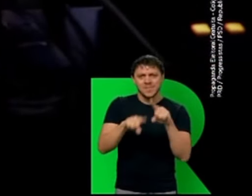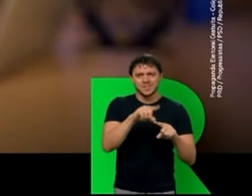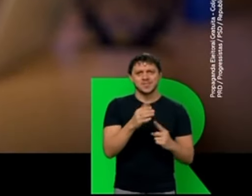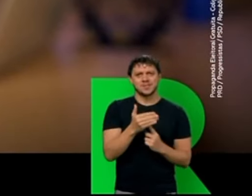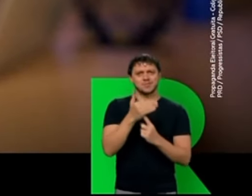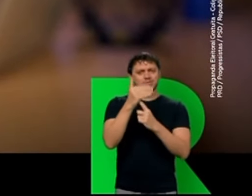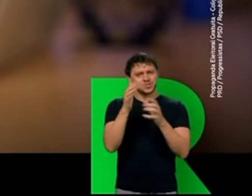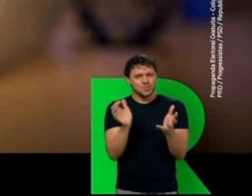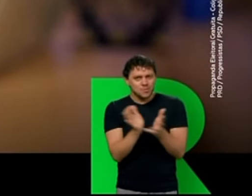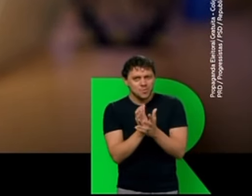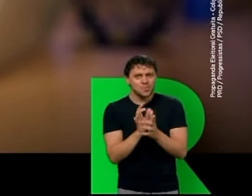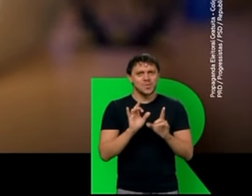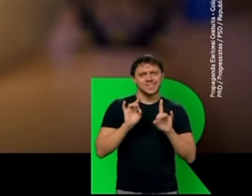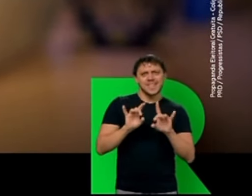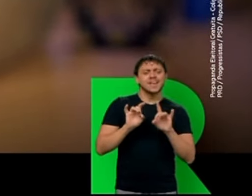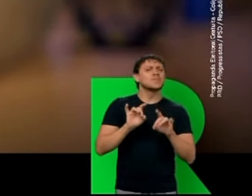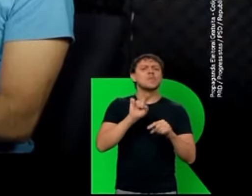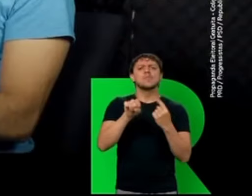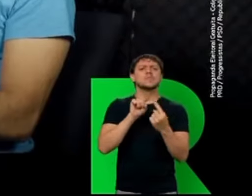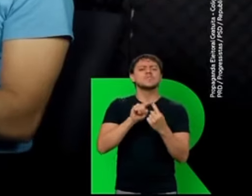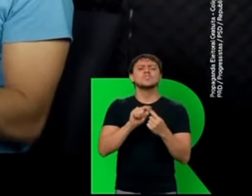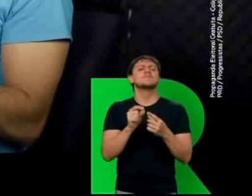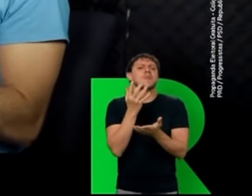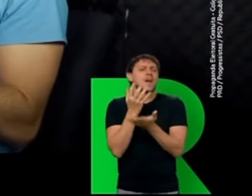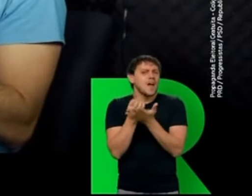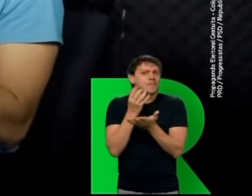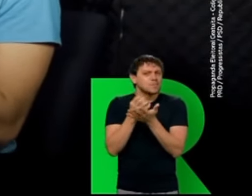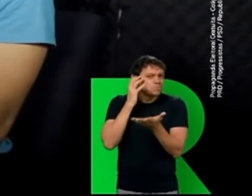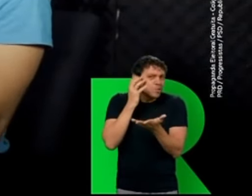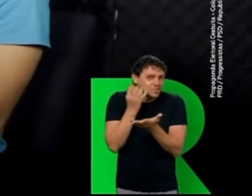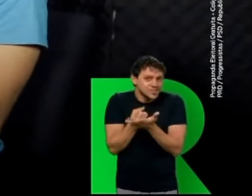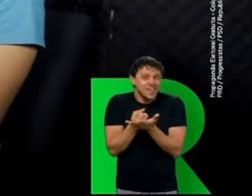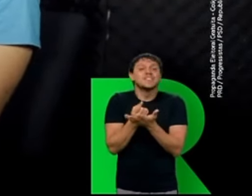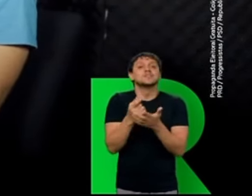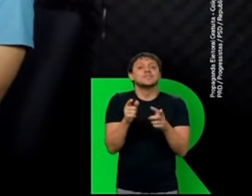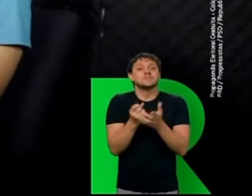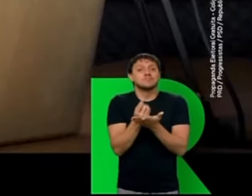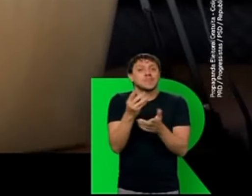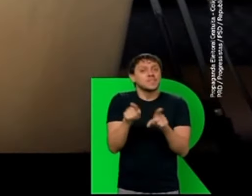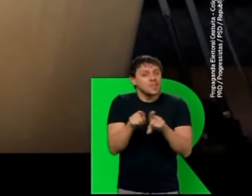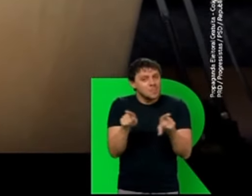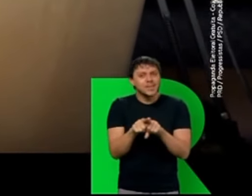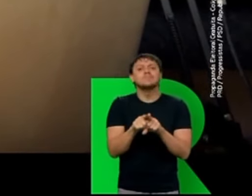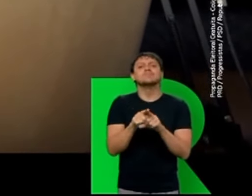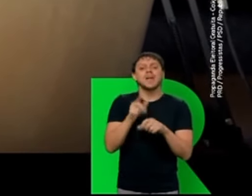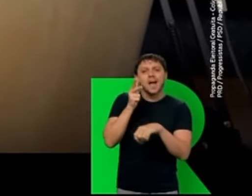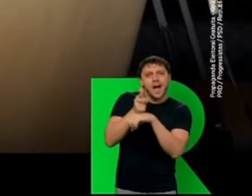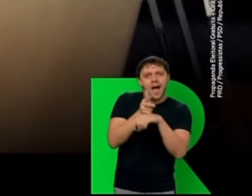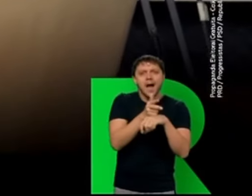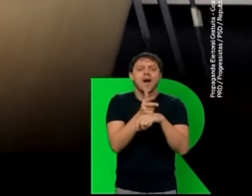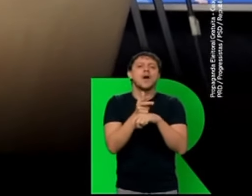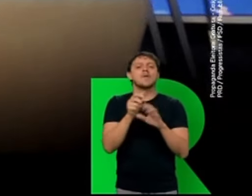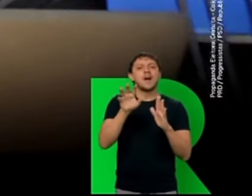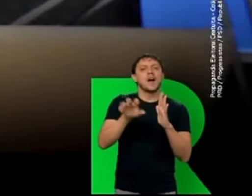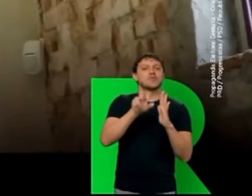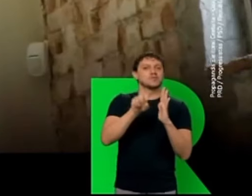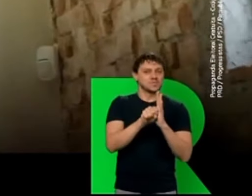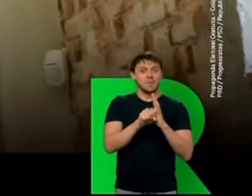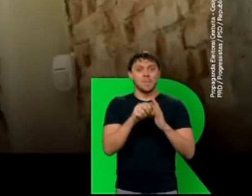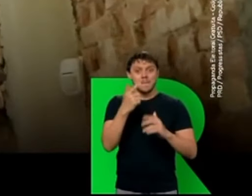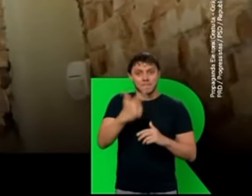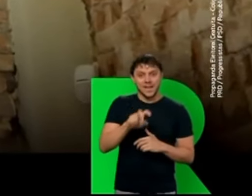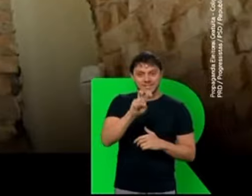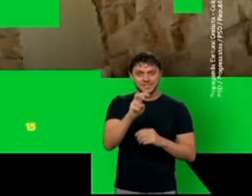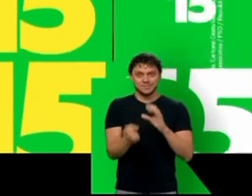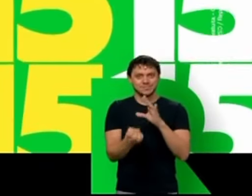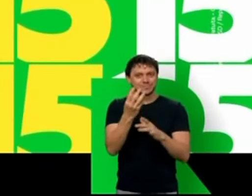a infraestrutura e equipe técnica qualificada para gravação de podcasts e conteúdos de áudio e vídeo. E mais 5